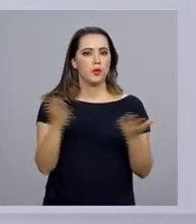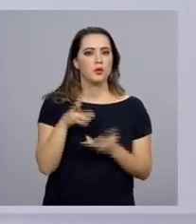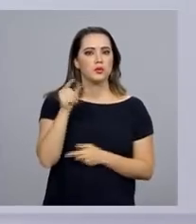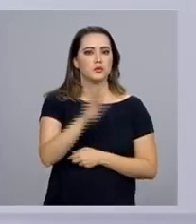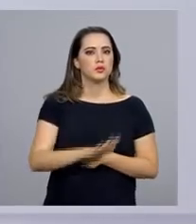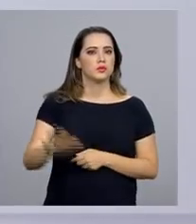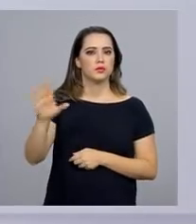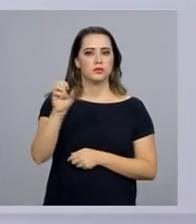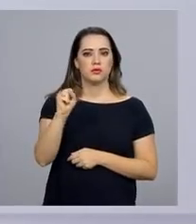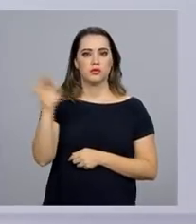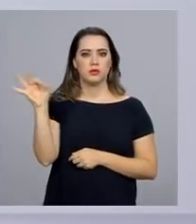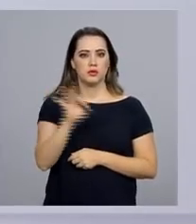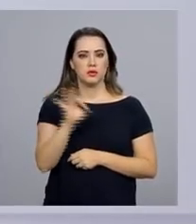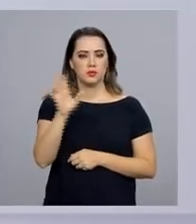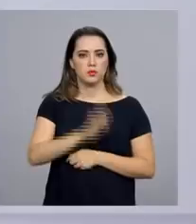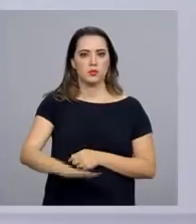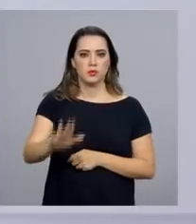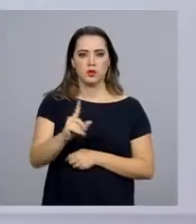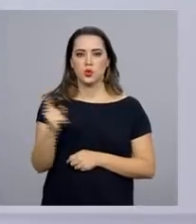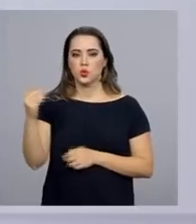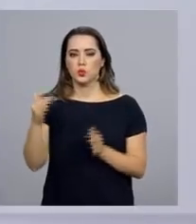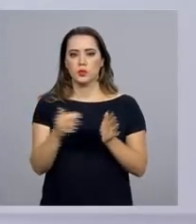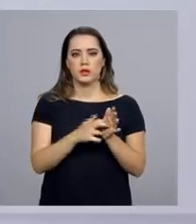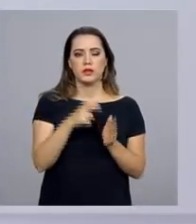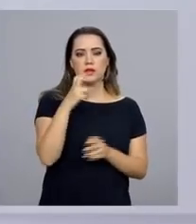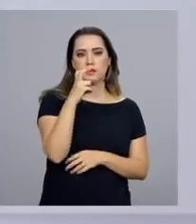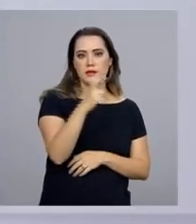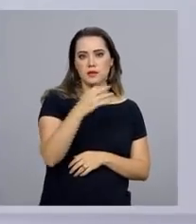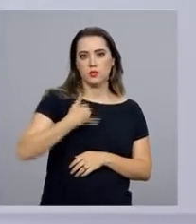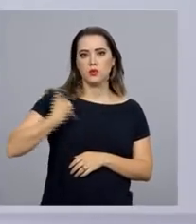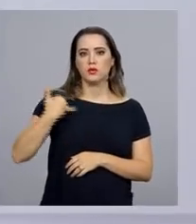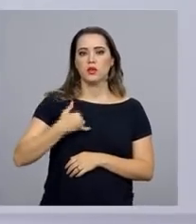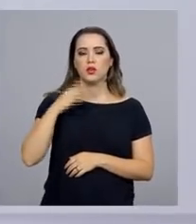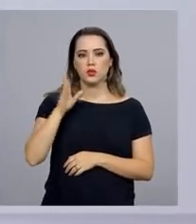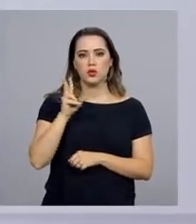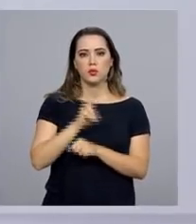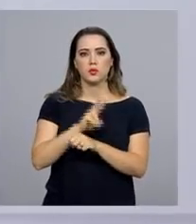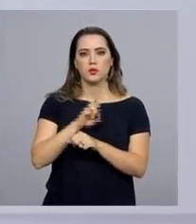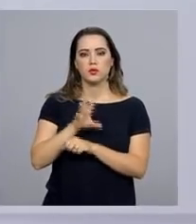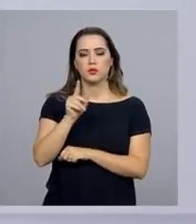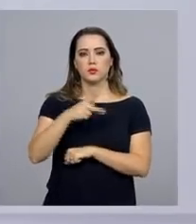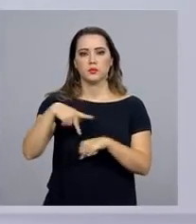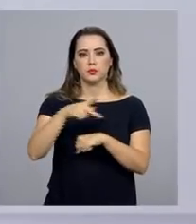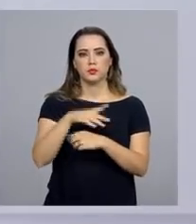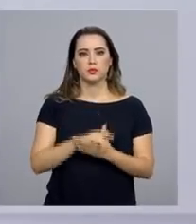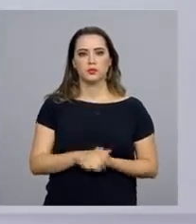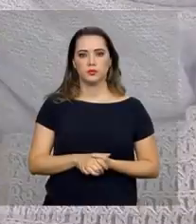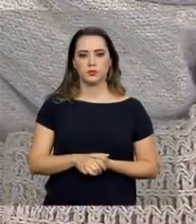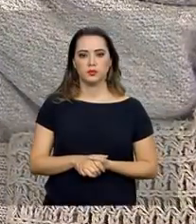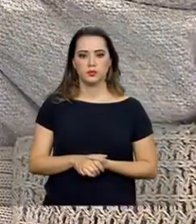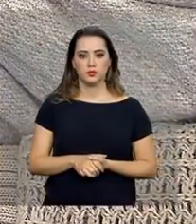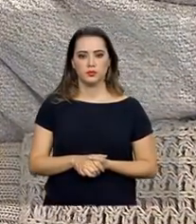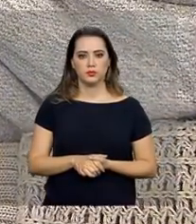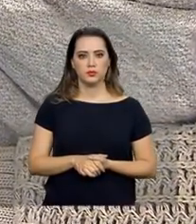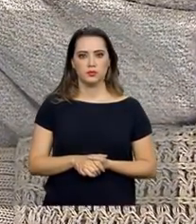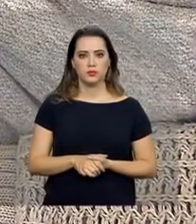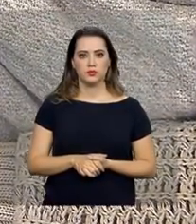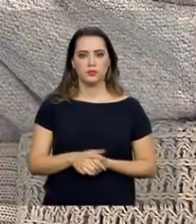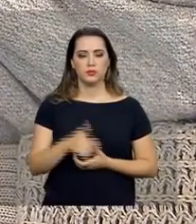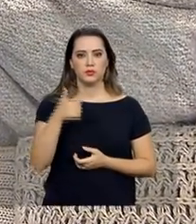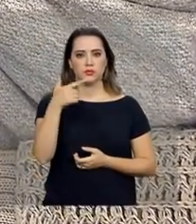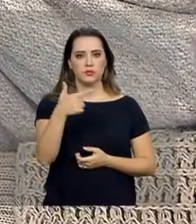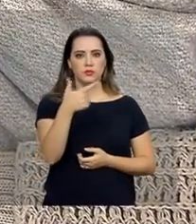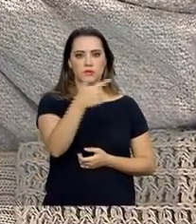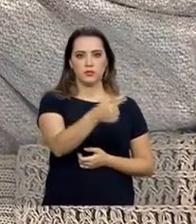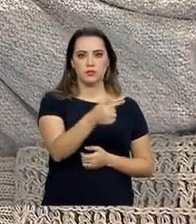brasil oitenta por cento das crianças de um a cinco anos já foram imunizadas em todo o país das 27